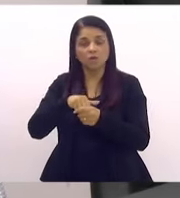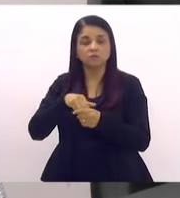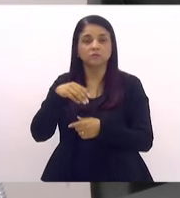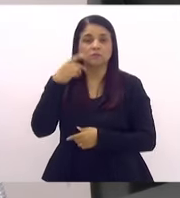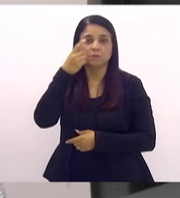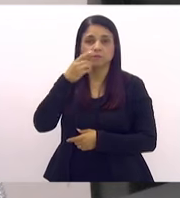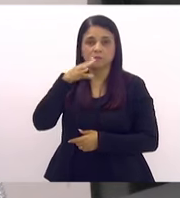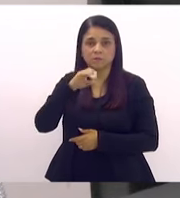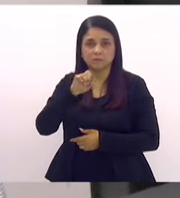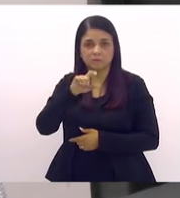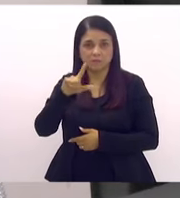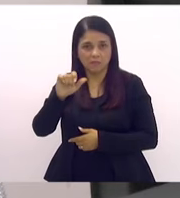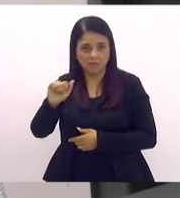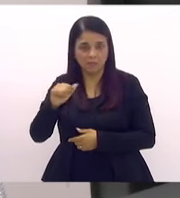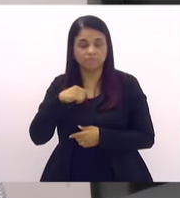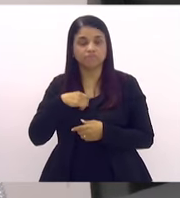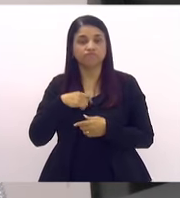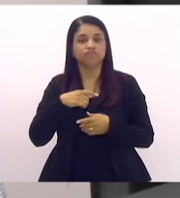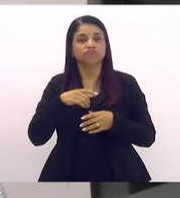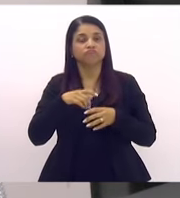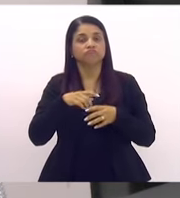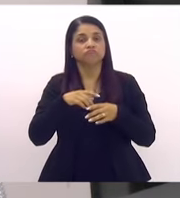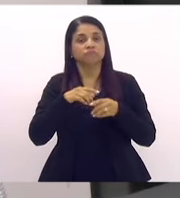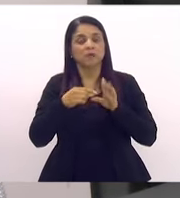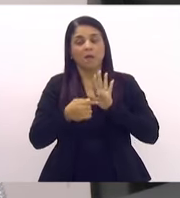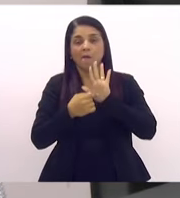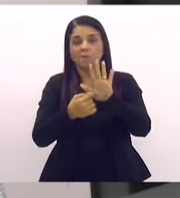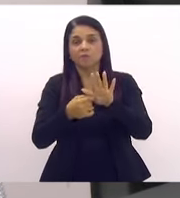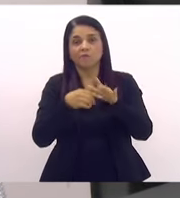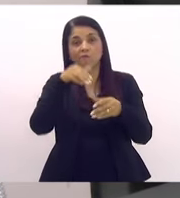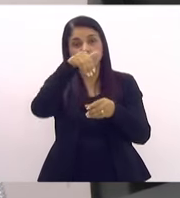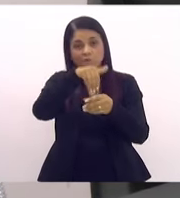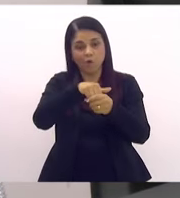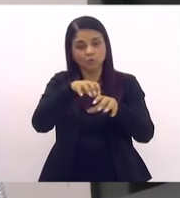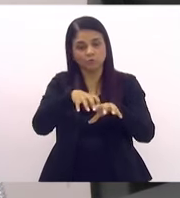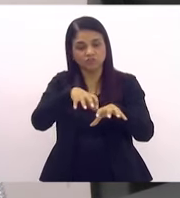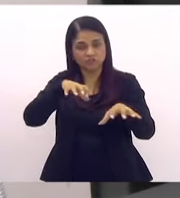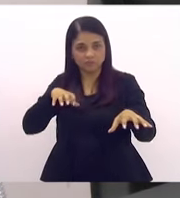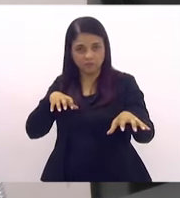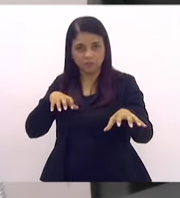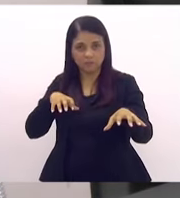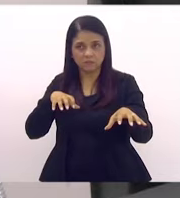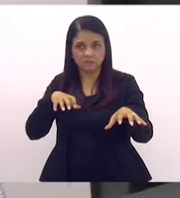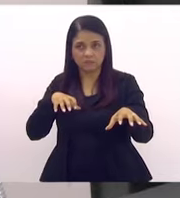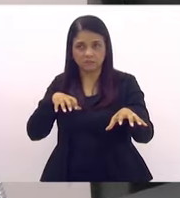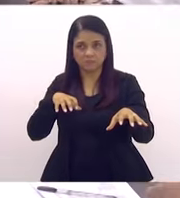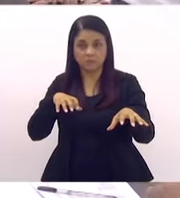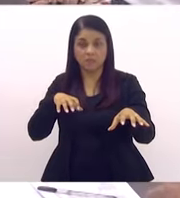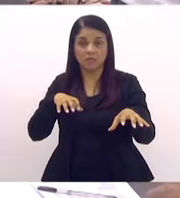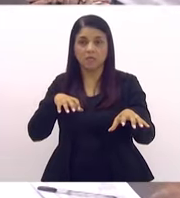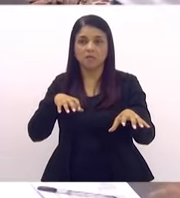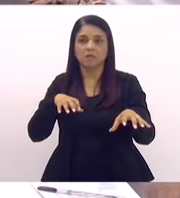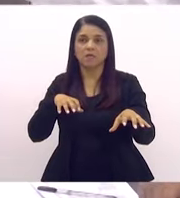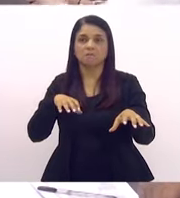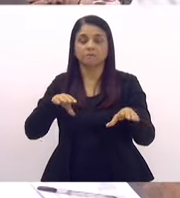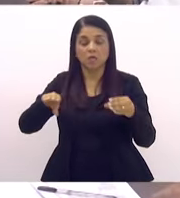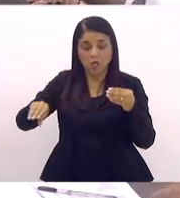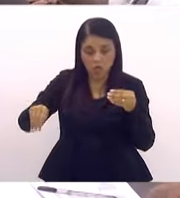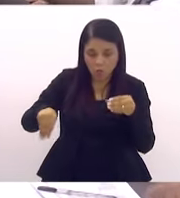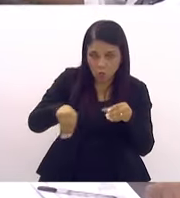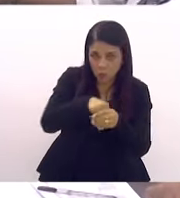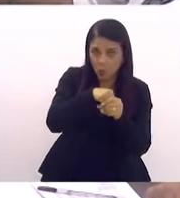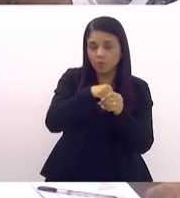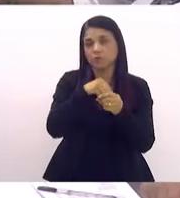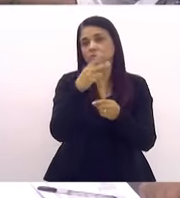titular e apresentando o voto em divergência. Então, está em votação... O vosso voto original encerrado, já incorporando essas duas emendas. Encerrada